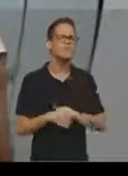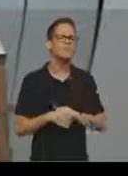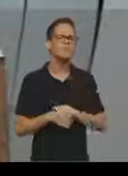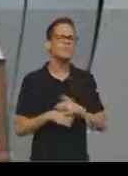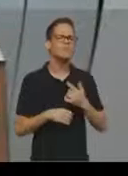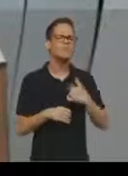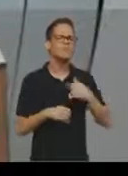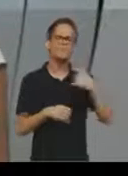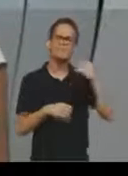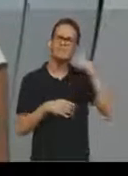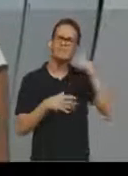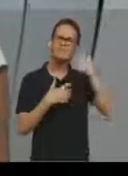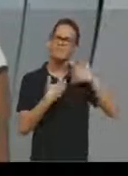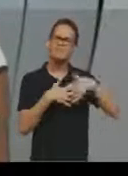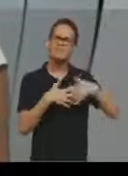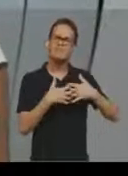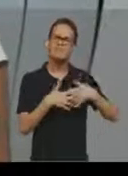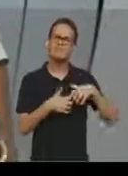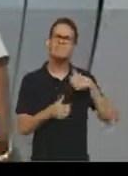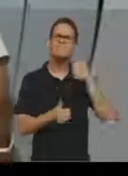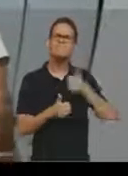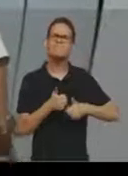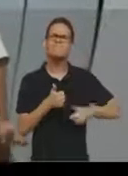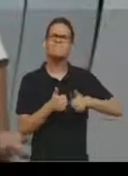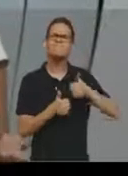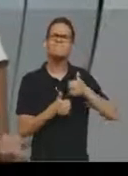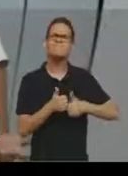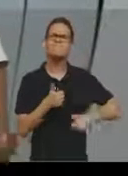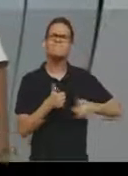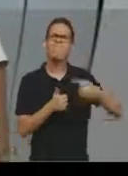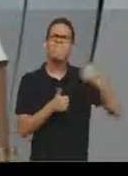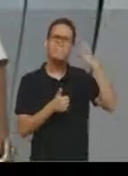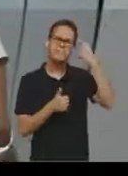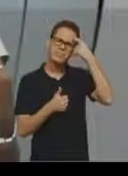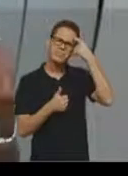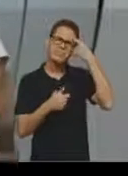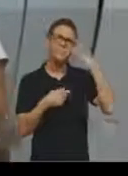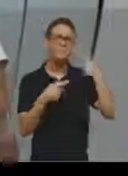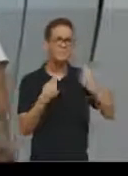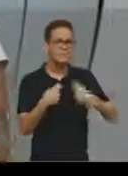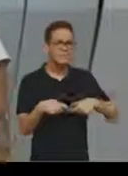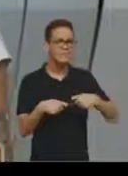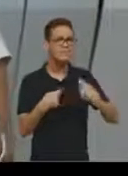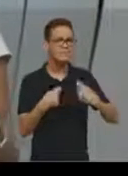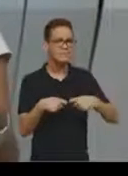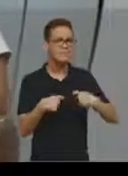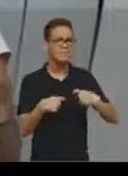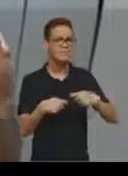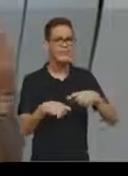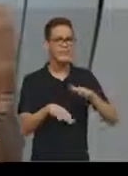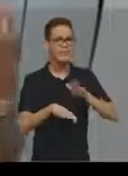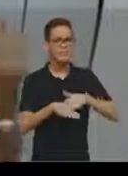uma reflexão que é muito necessária, né? A gente agir